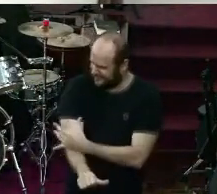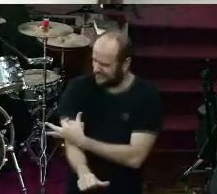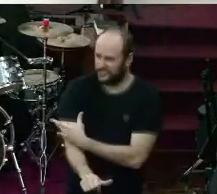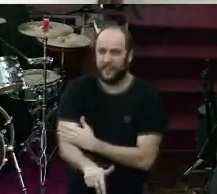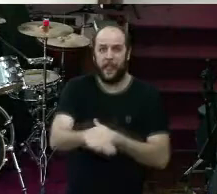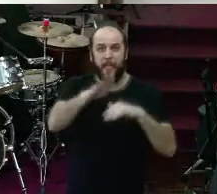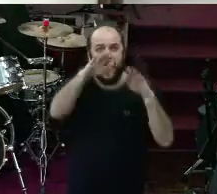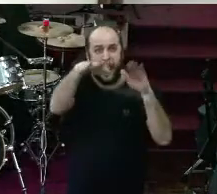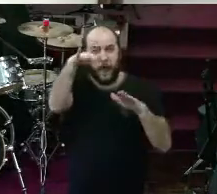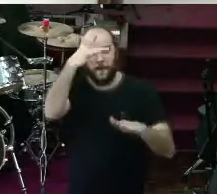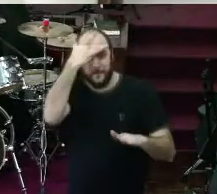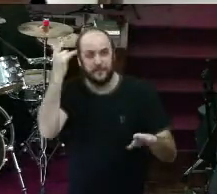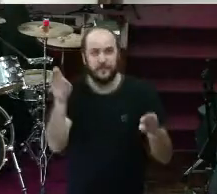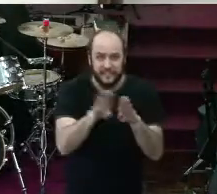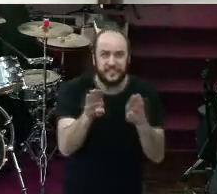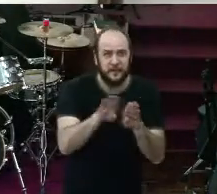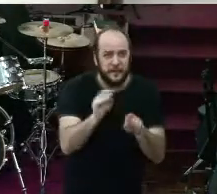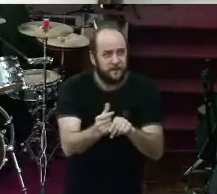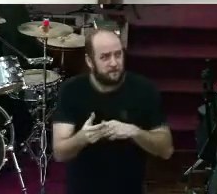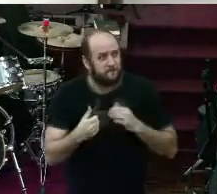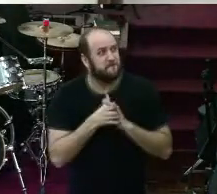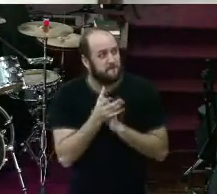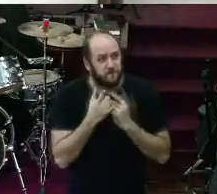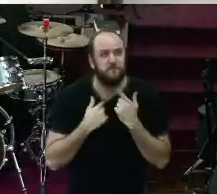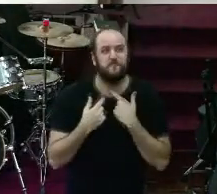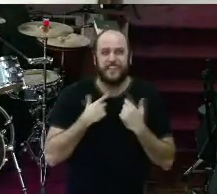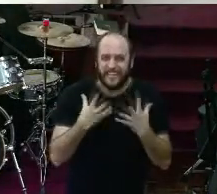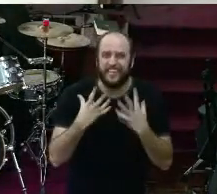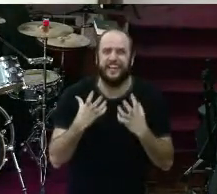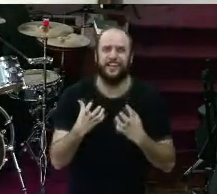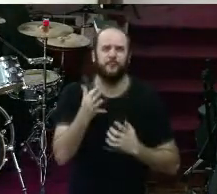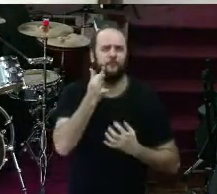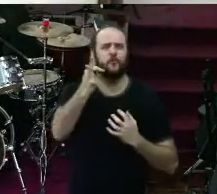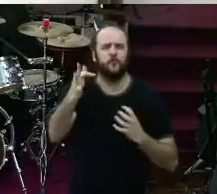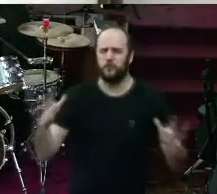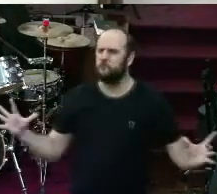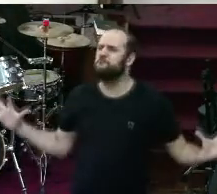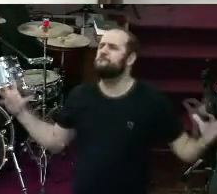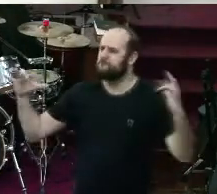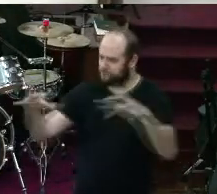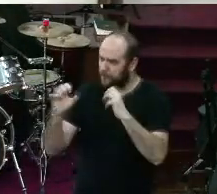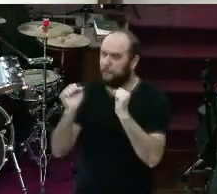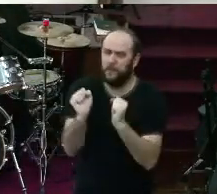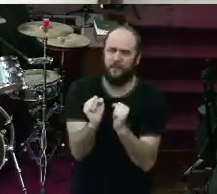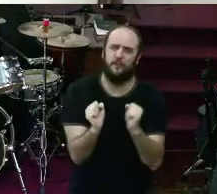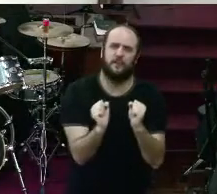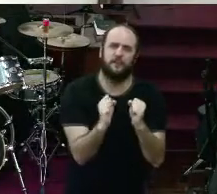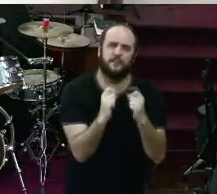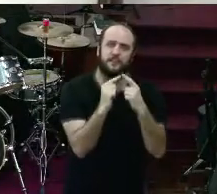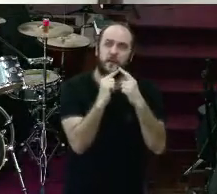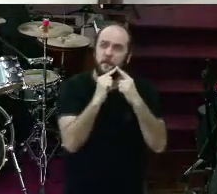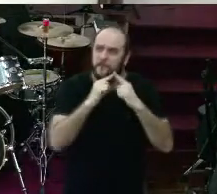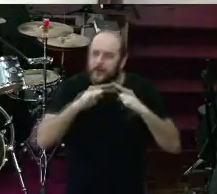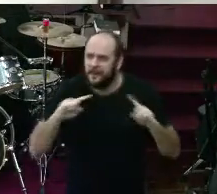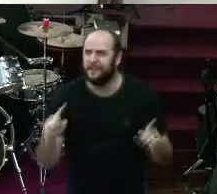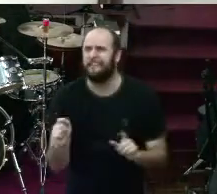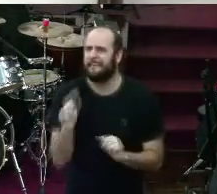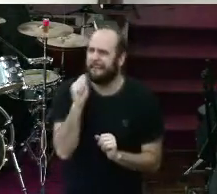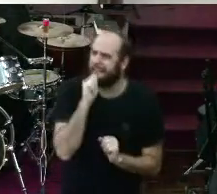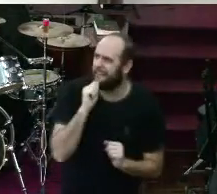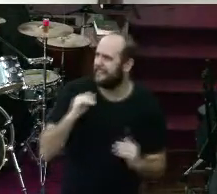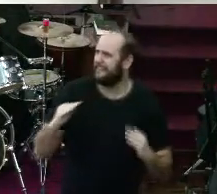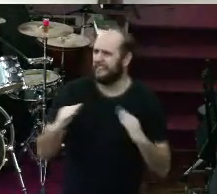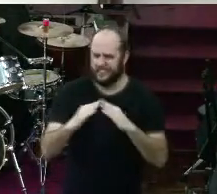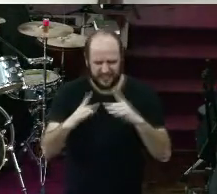para esse dia voltar e toda a igreja estar aqui reunida. Mas uma coisa é certa: por mais que as igrejas estivessem